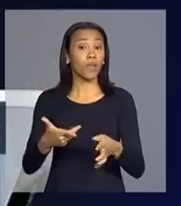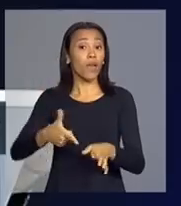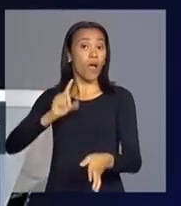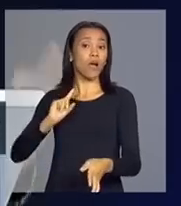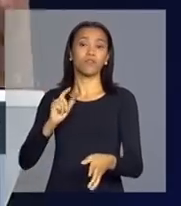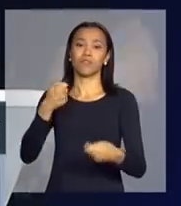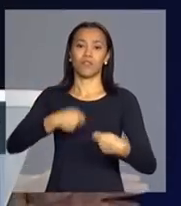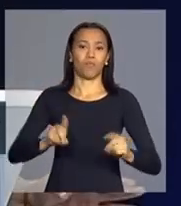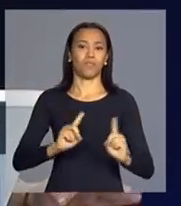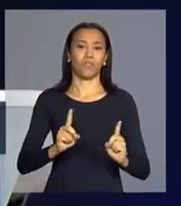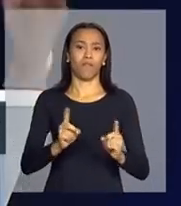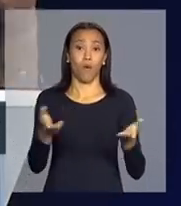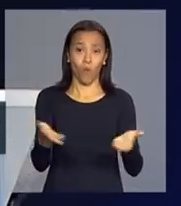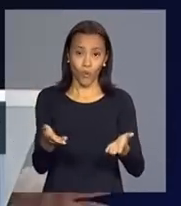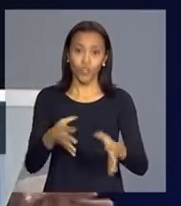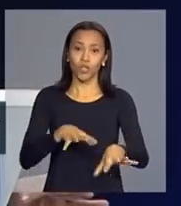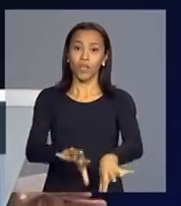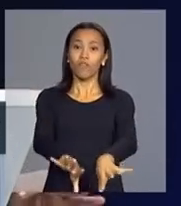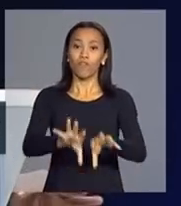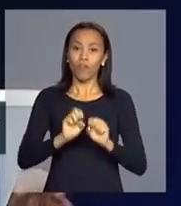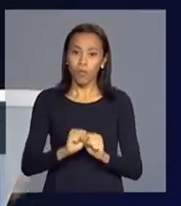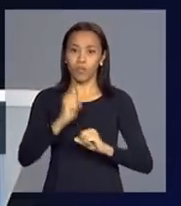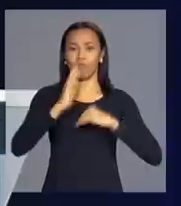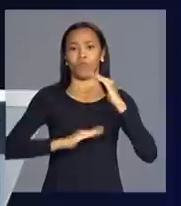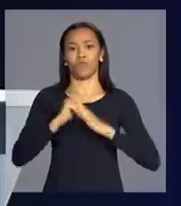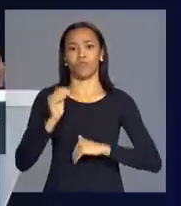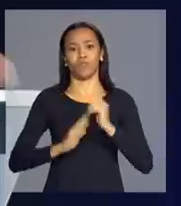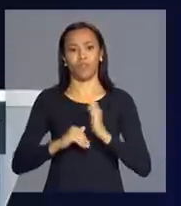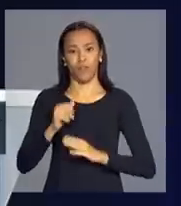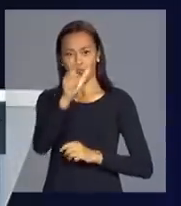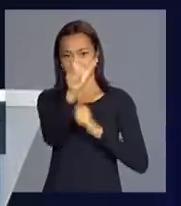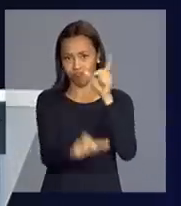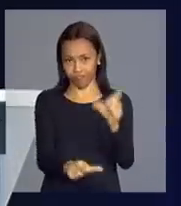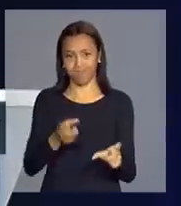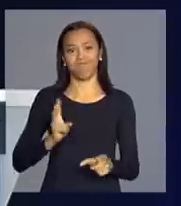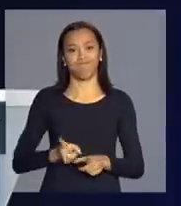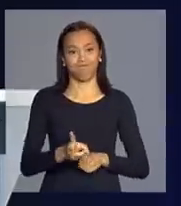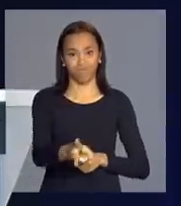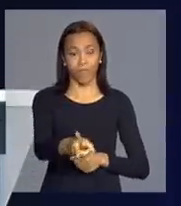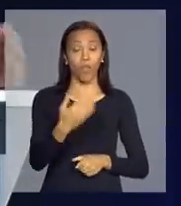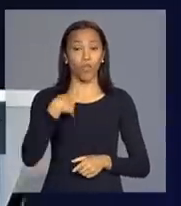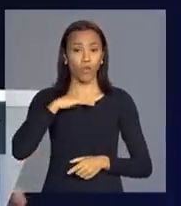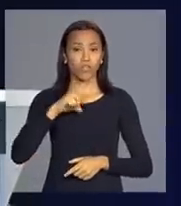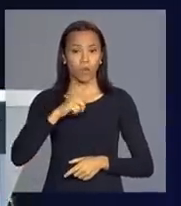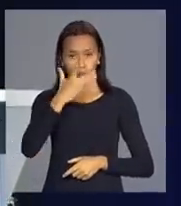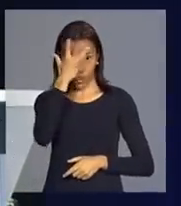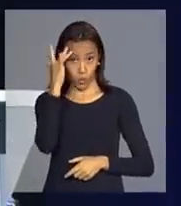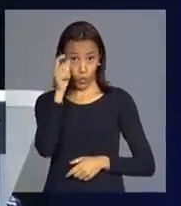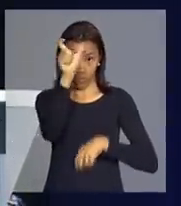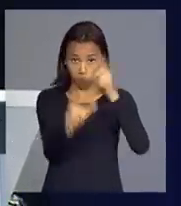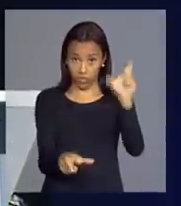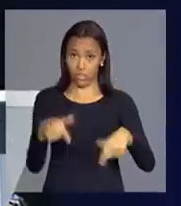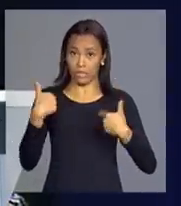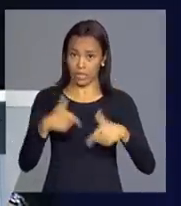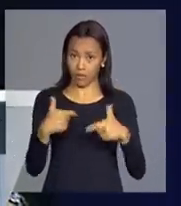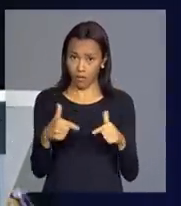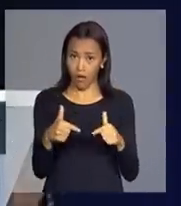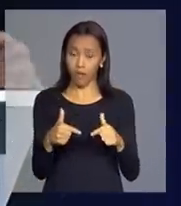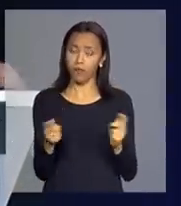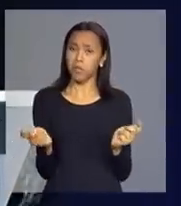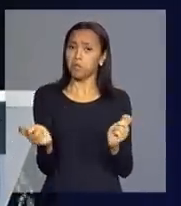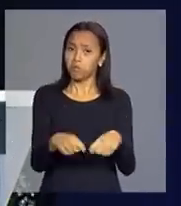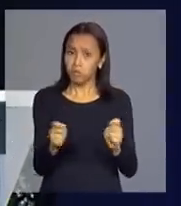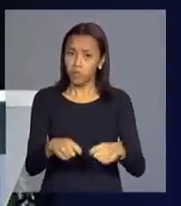de formação profissional sistemática, porque nós tenhamos trabalhadores em condição de fazer